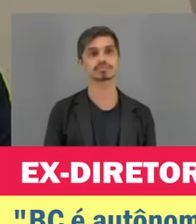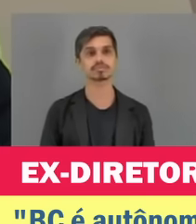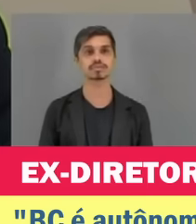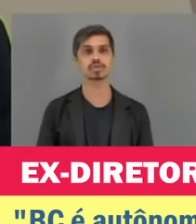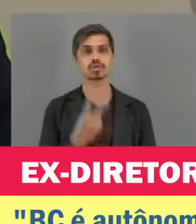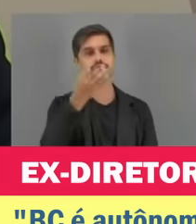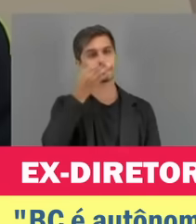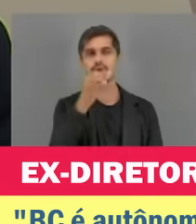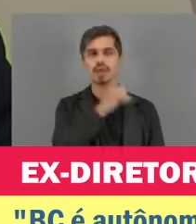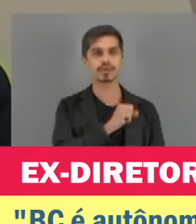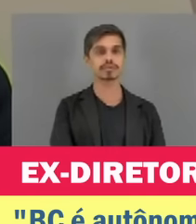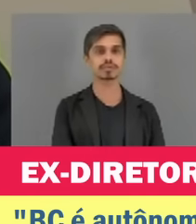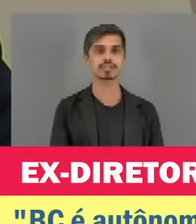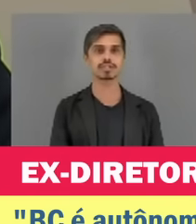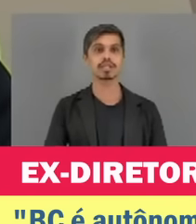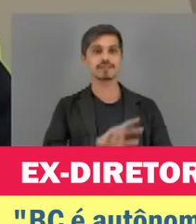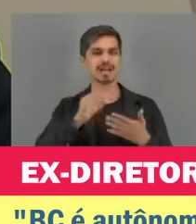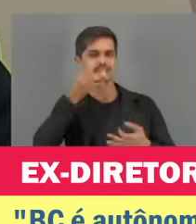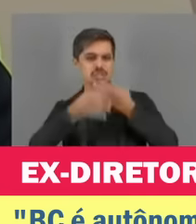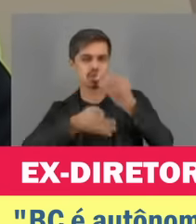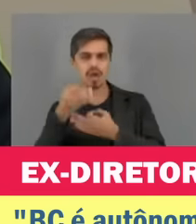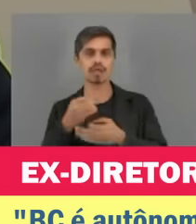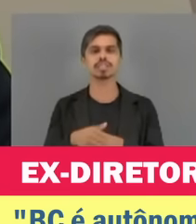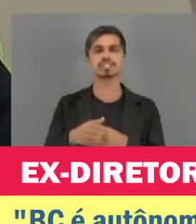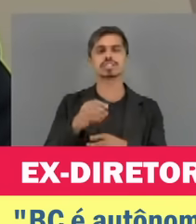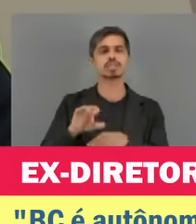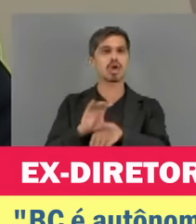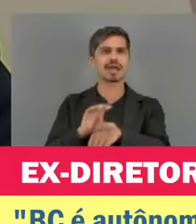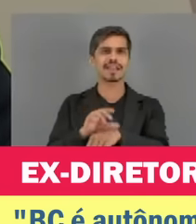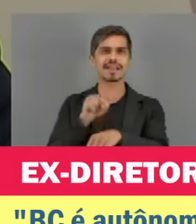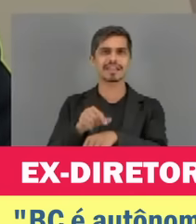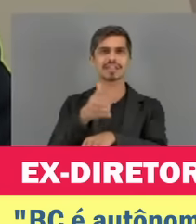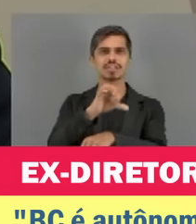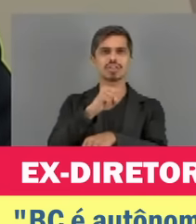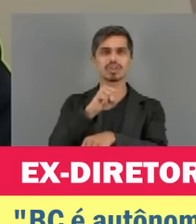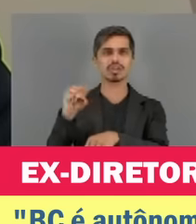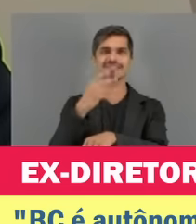Duas observações, uma muito breve. Muitos dos que criticavam a Constituição de 1988 diziam que ela era excessivamente